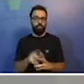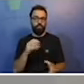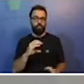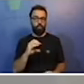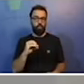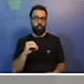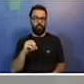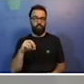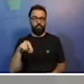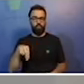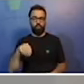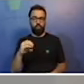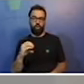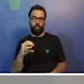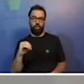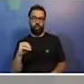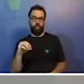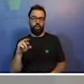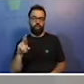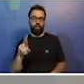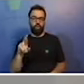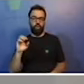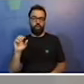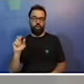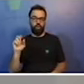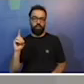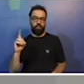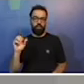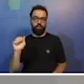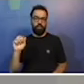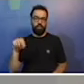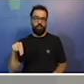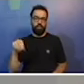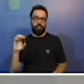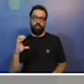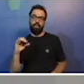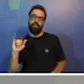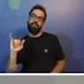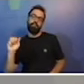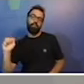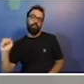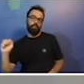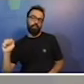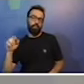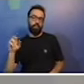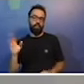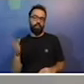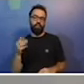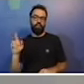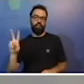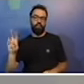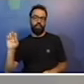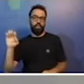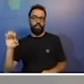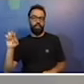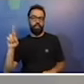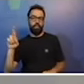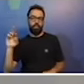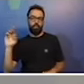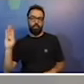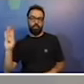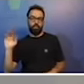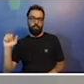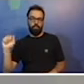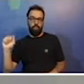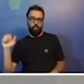Concordância verbal, verbo ser e outros casos. Nas aulas de história, você estudou que a Europa viveu